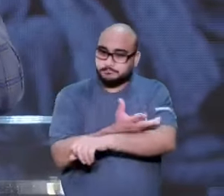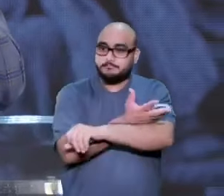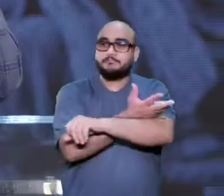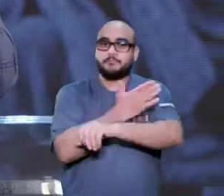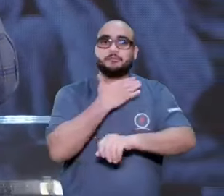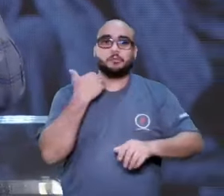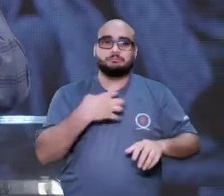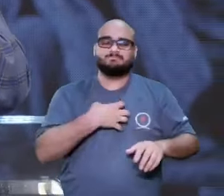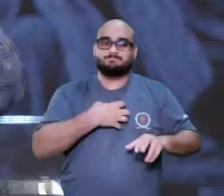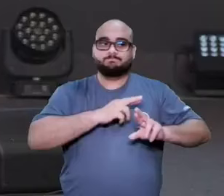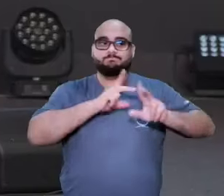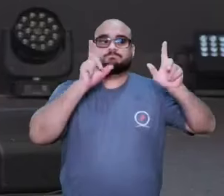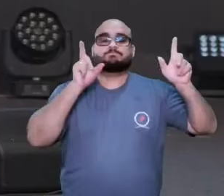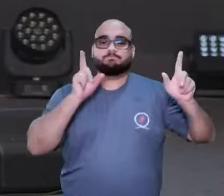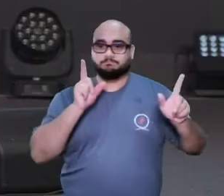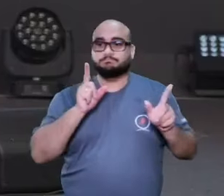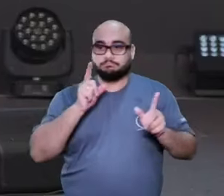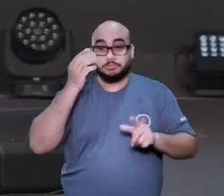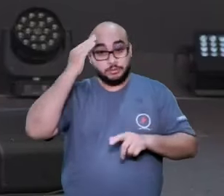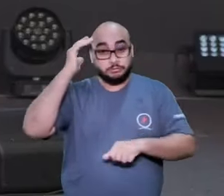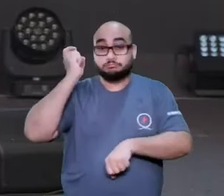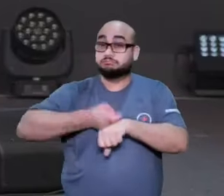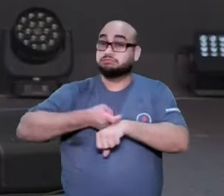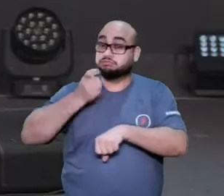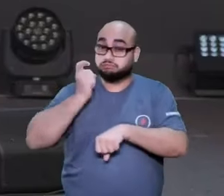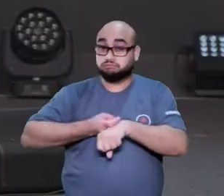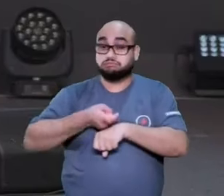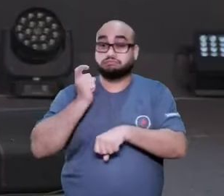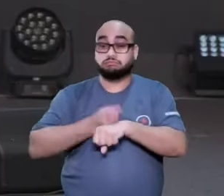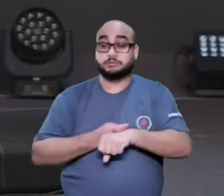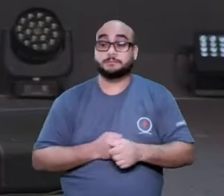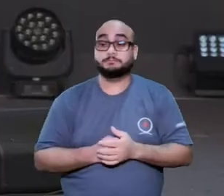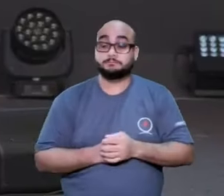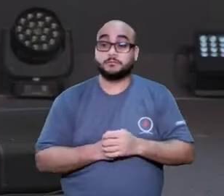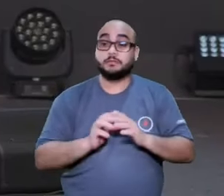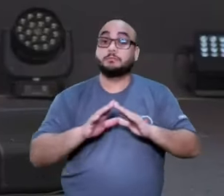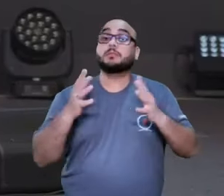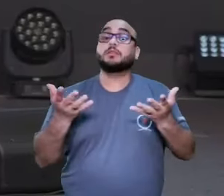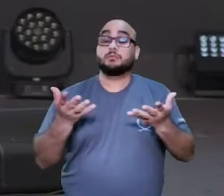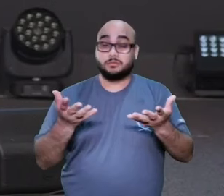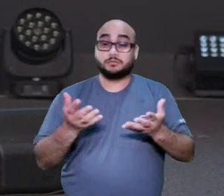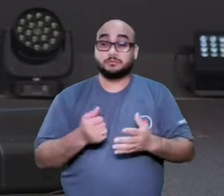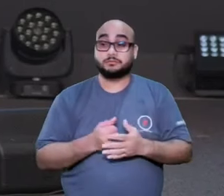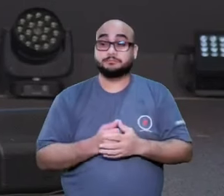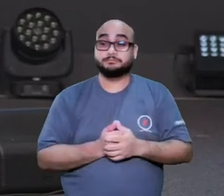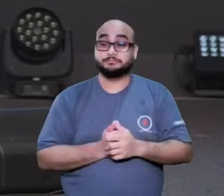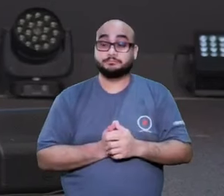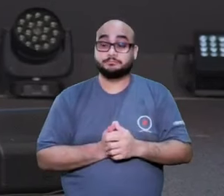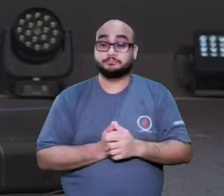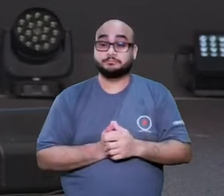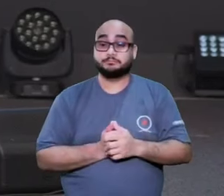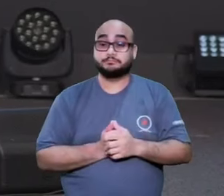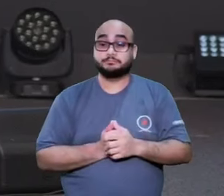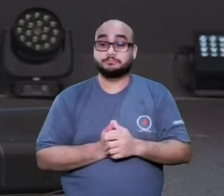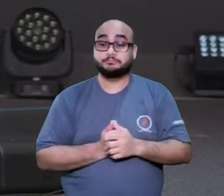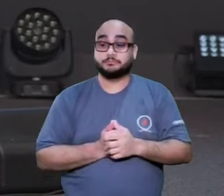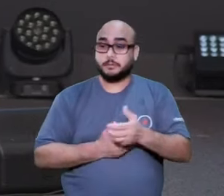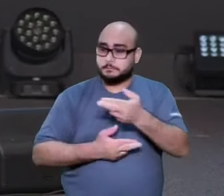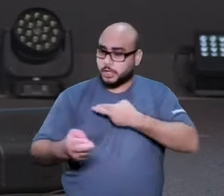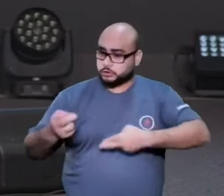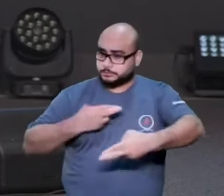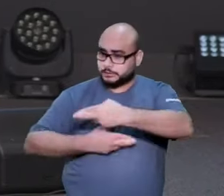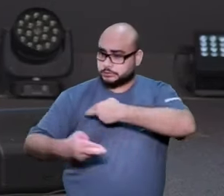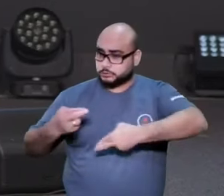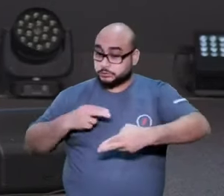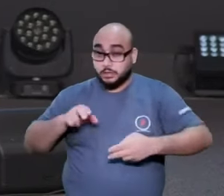se tornar um defunto ambulante quando acaba-se o seu relacionamento amoroso